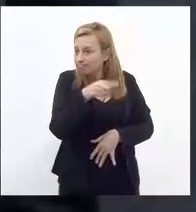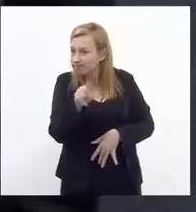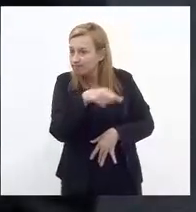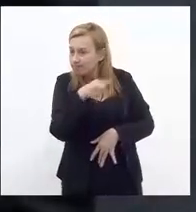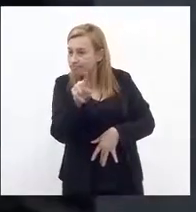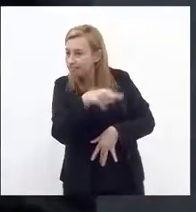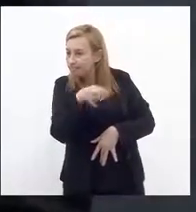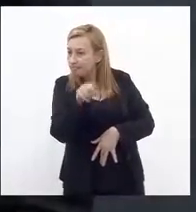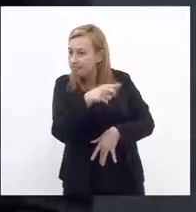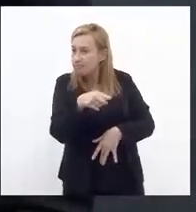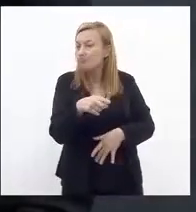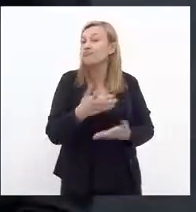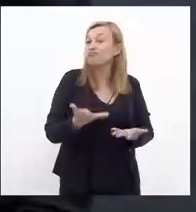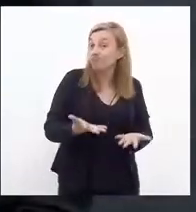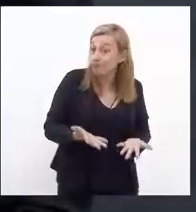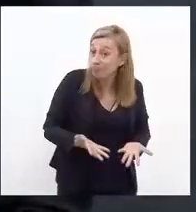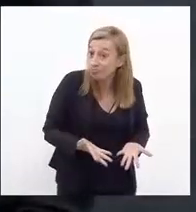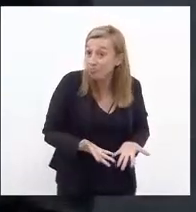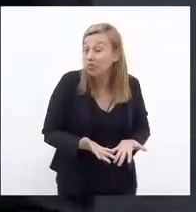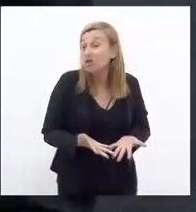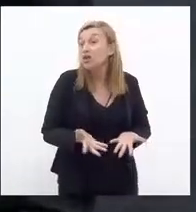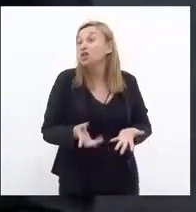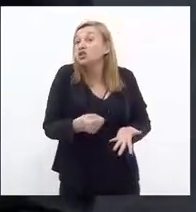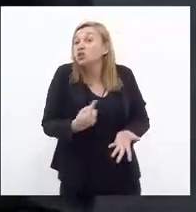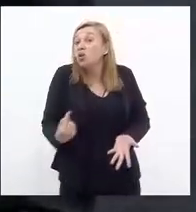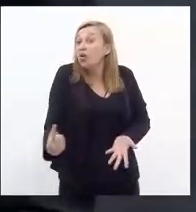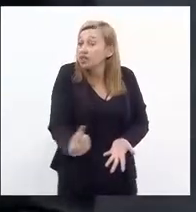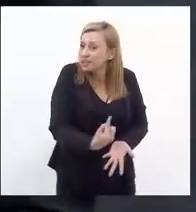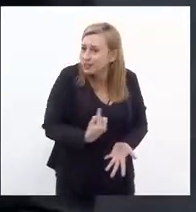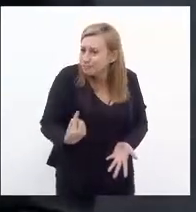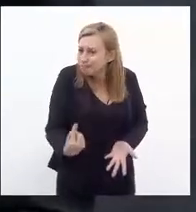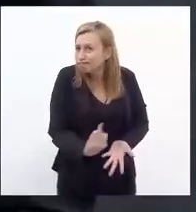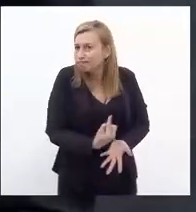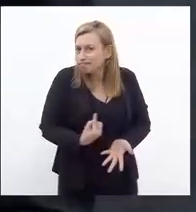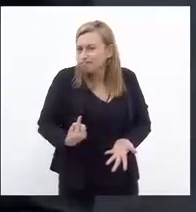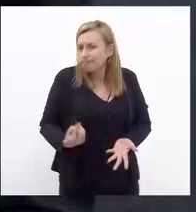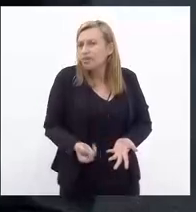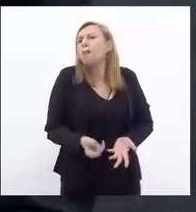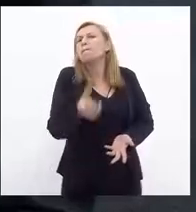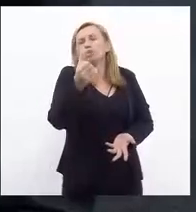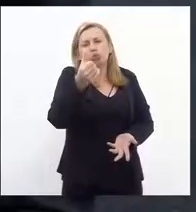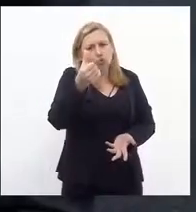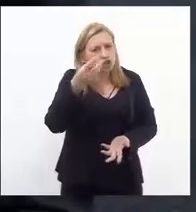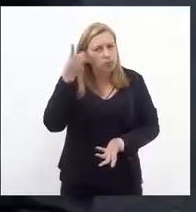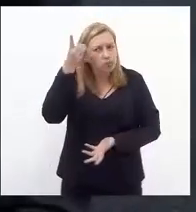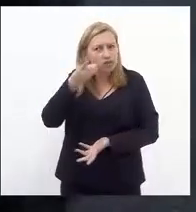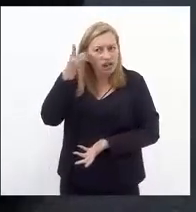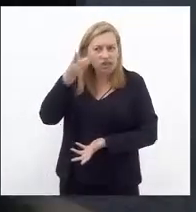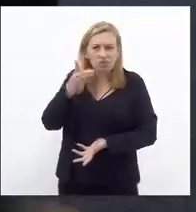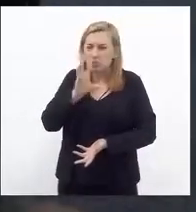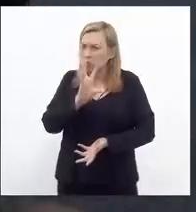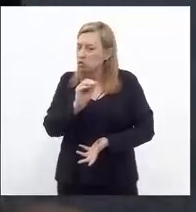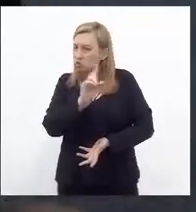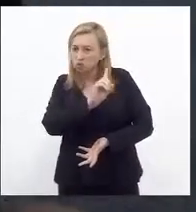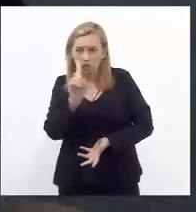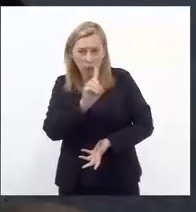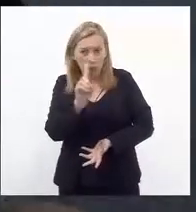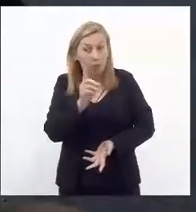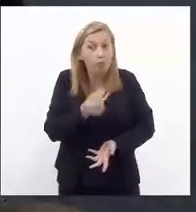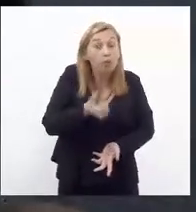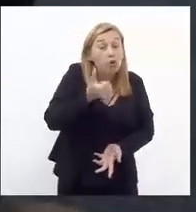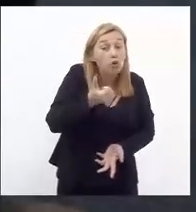cortarem essas culturas e formas de nós né poucos deputados não foram muitos deputados